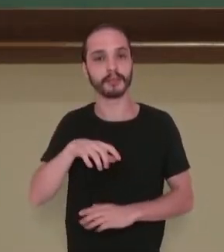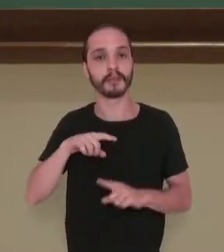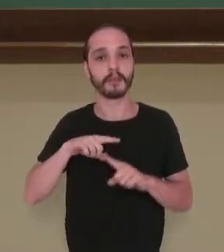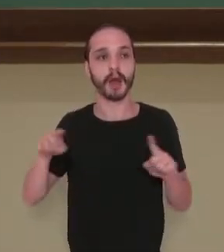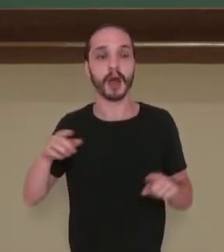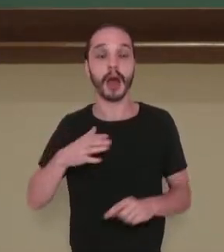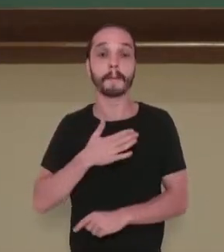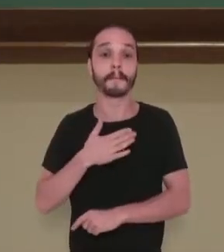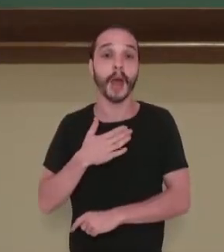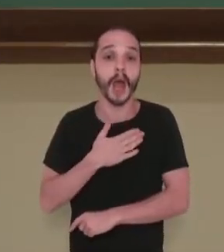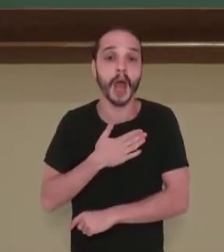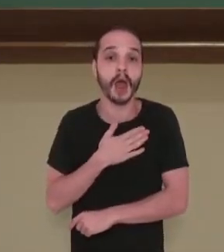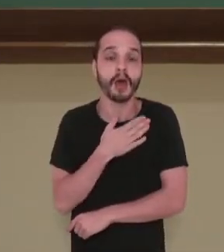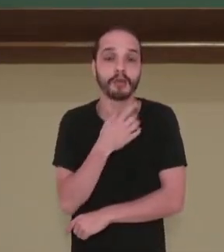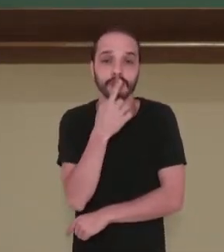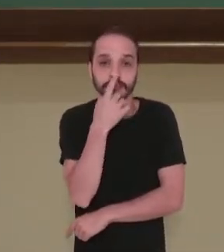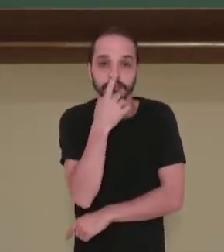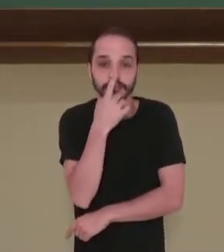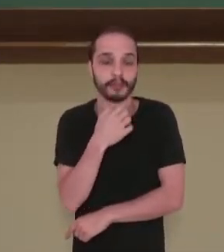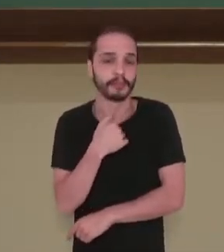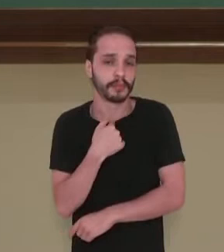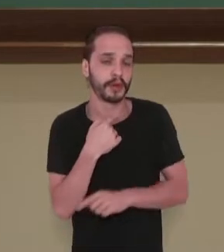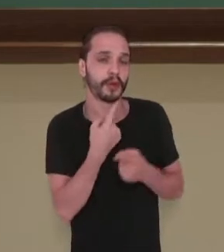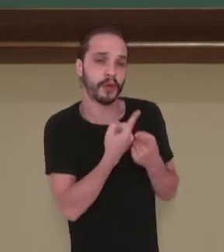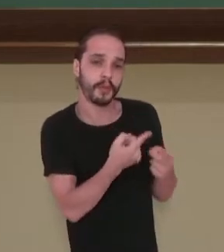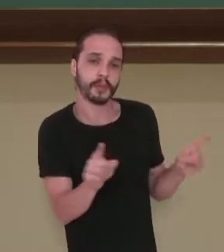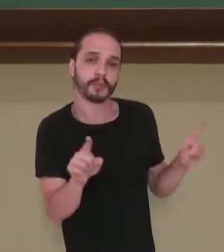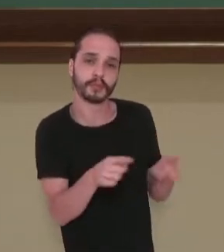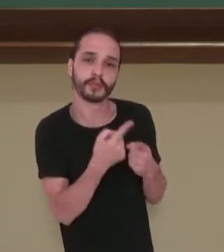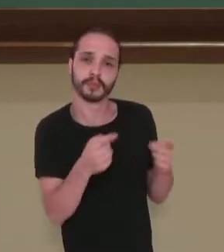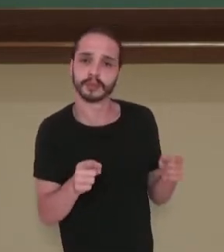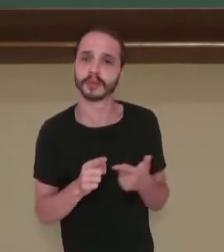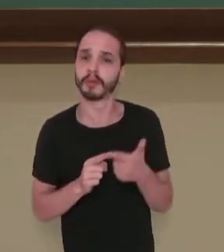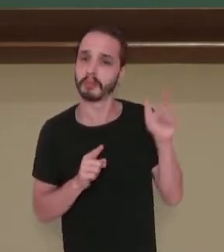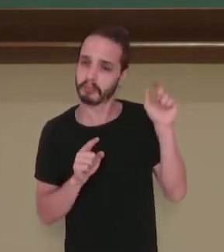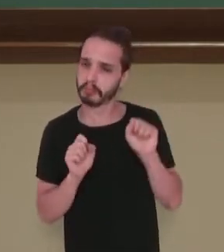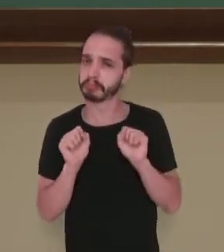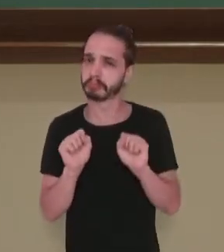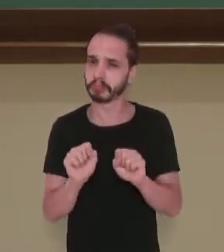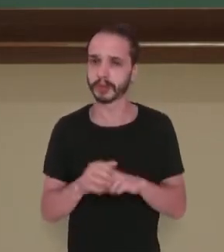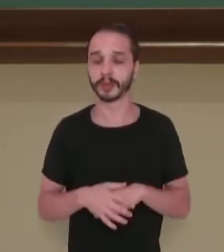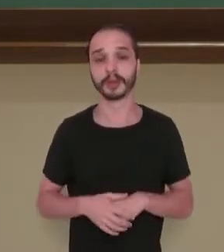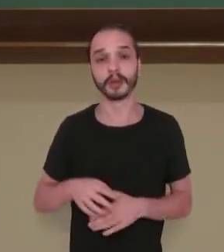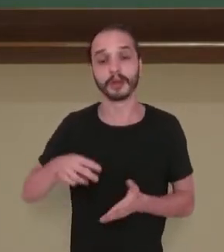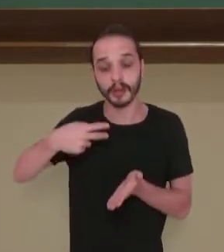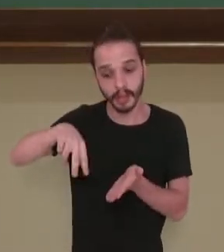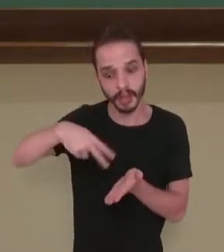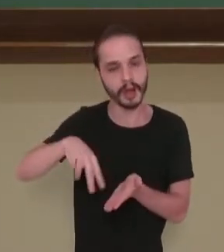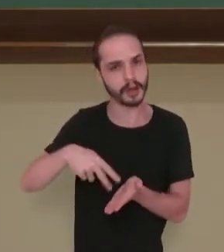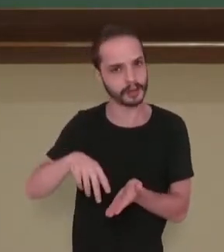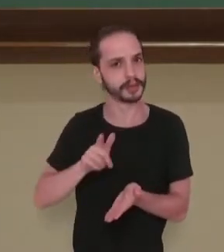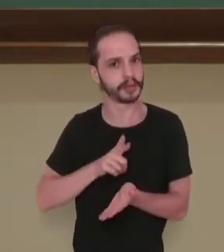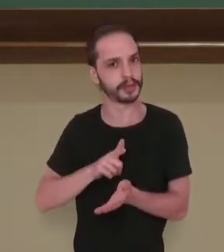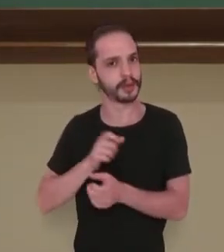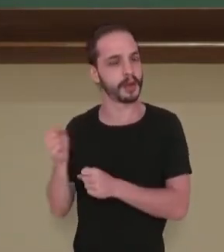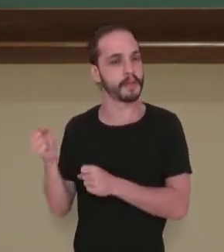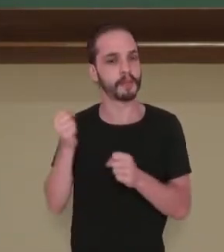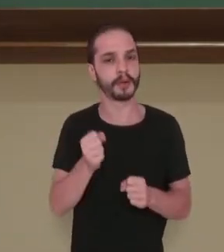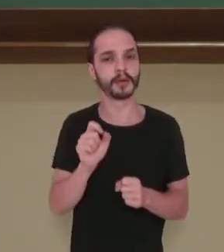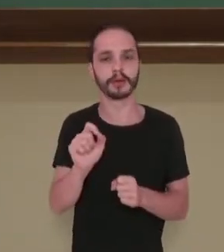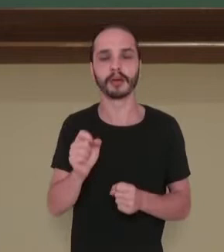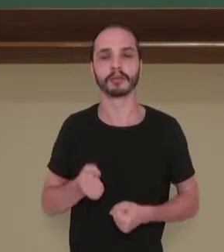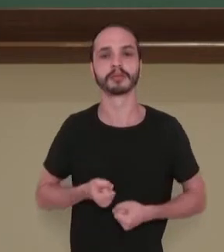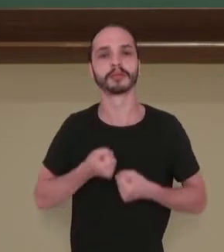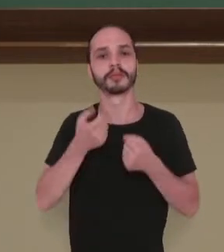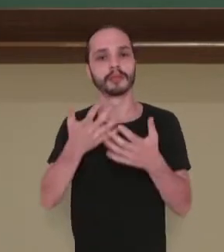eu ouça outros estilos musicais. E sim, né, a dança tem esse poder de